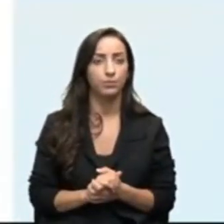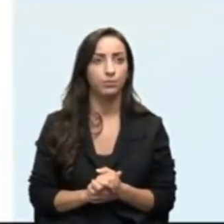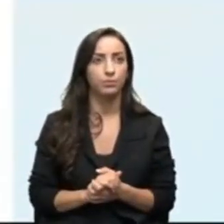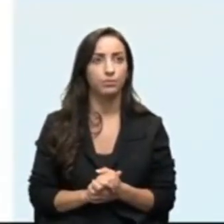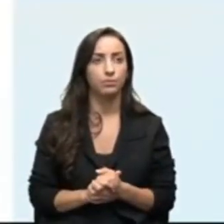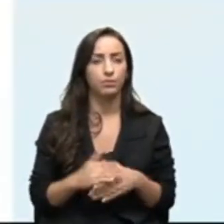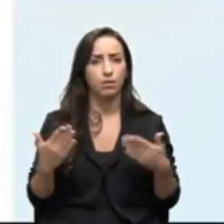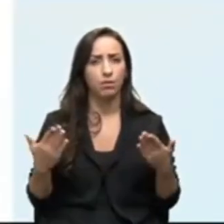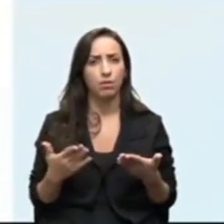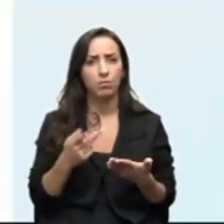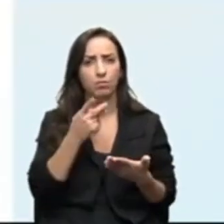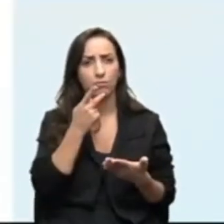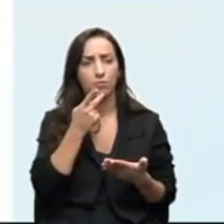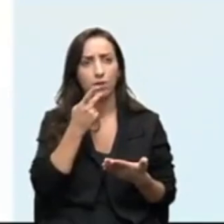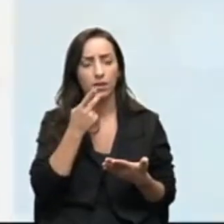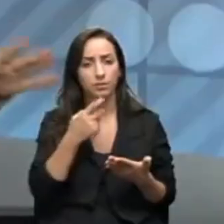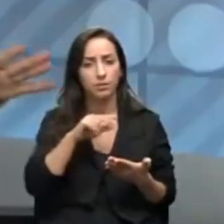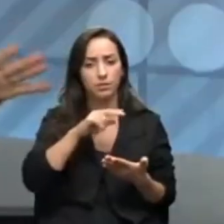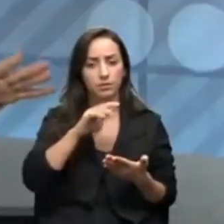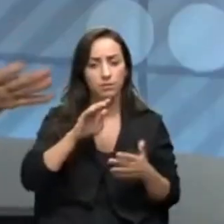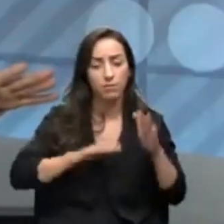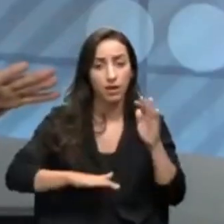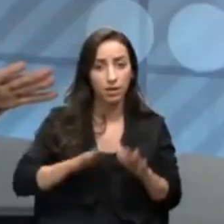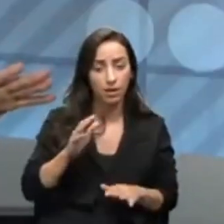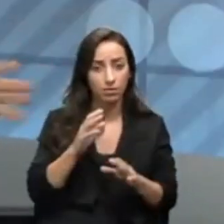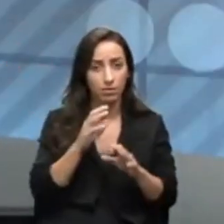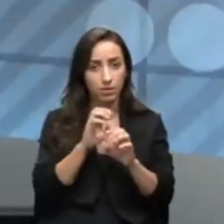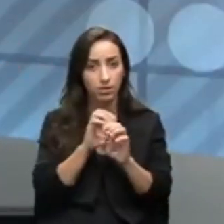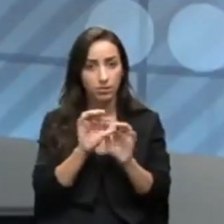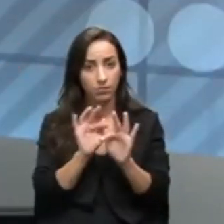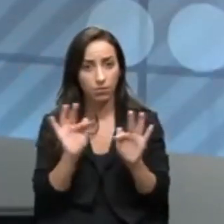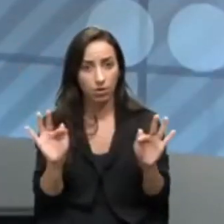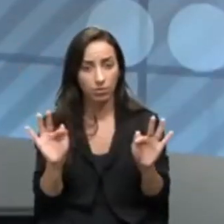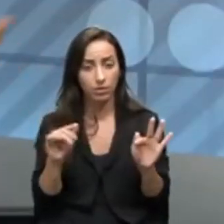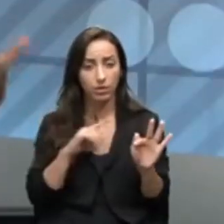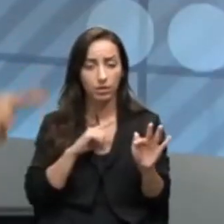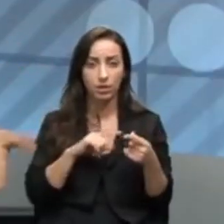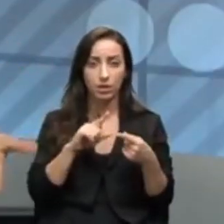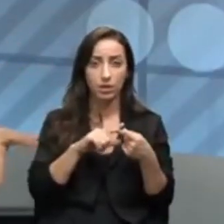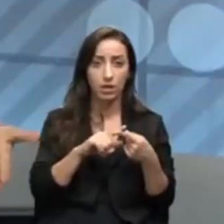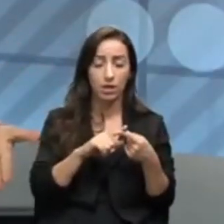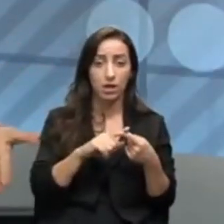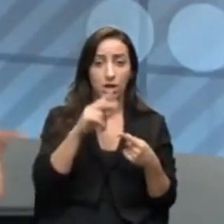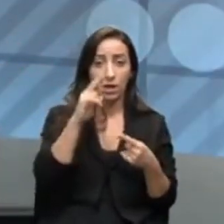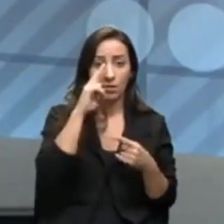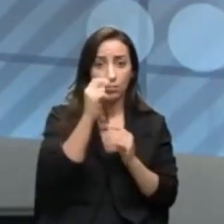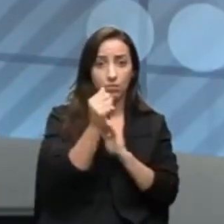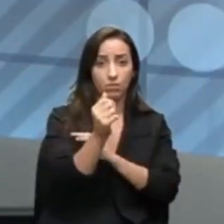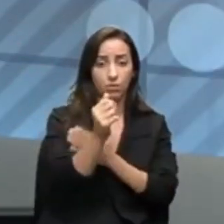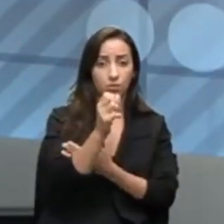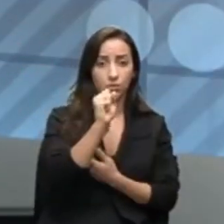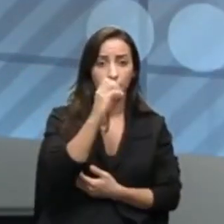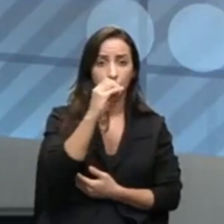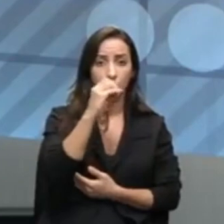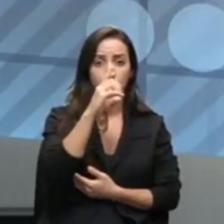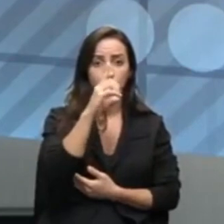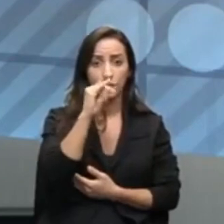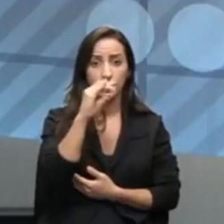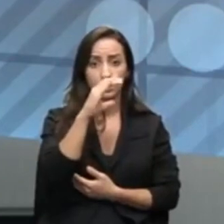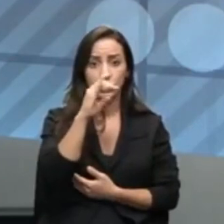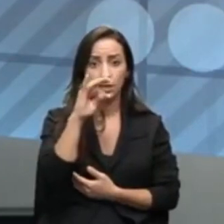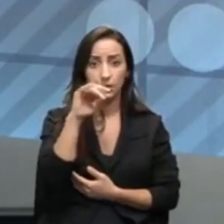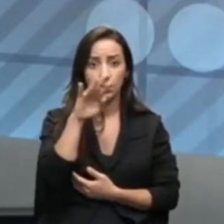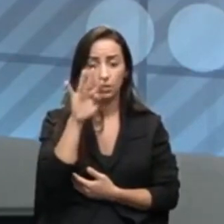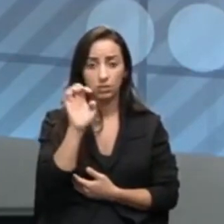Então, vamos falar um pouco sobre essas variáveis da fórmula. Nós temos a força solicitante e a força